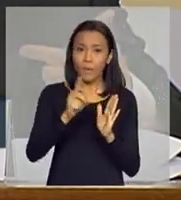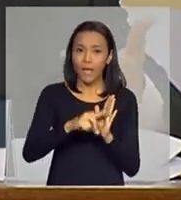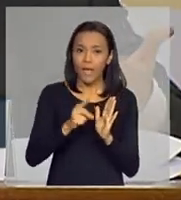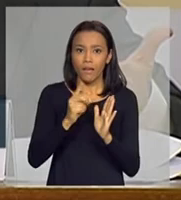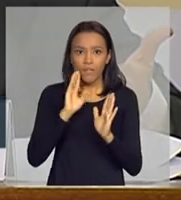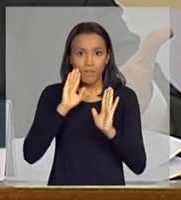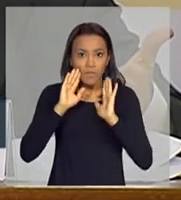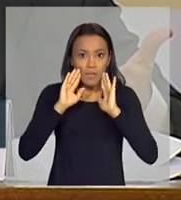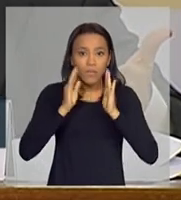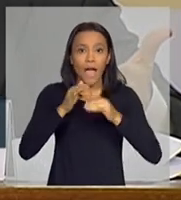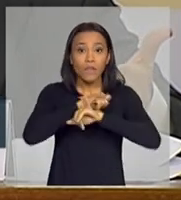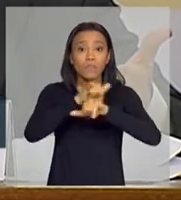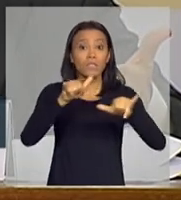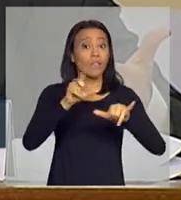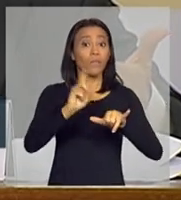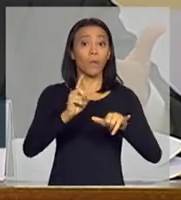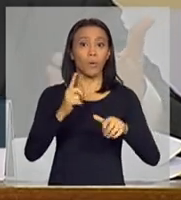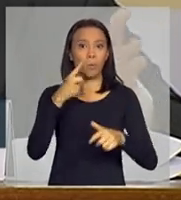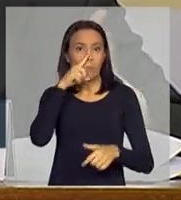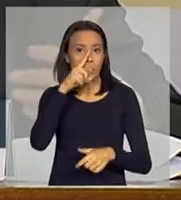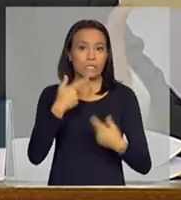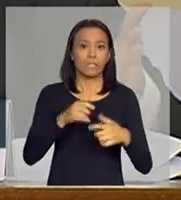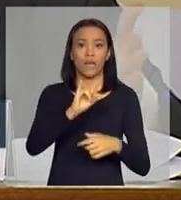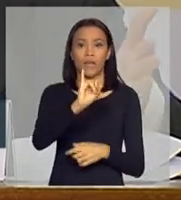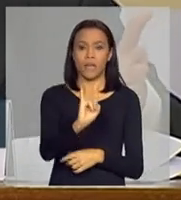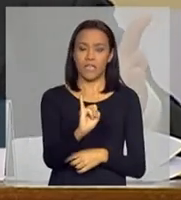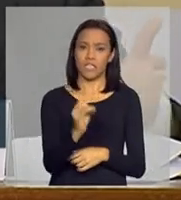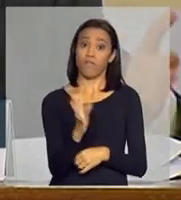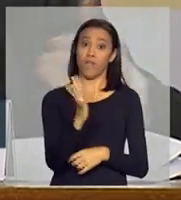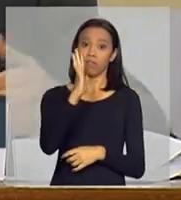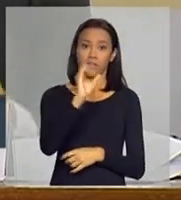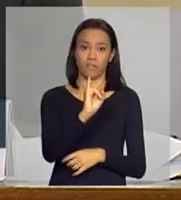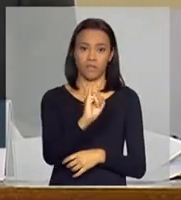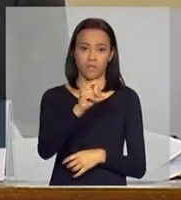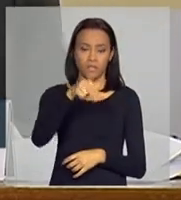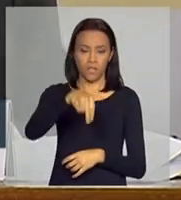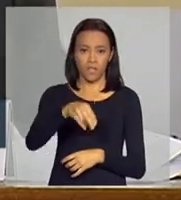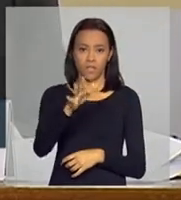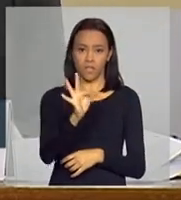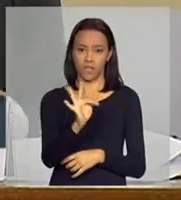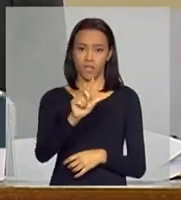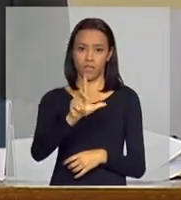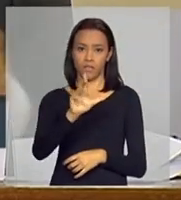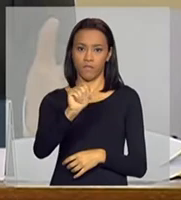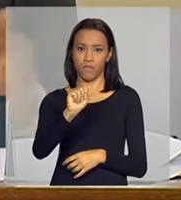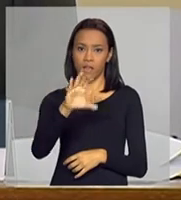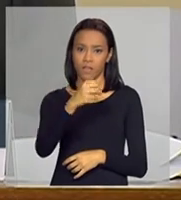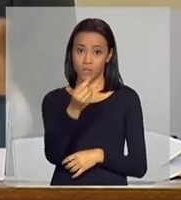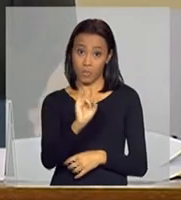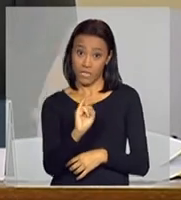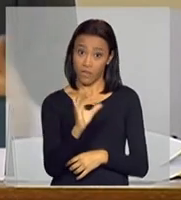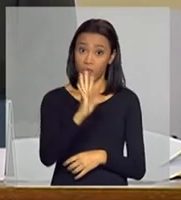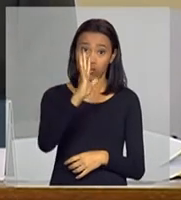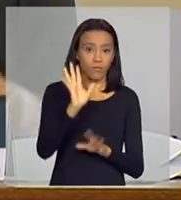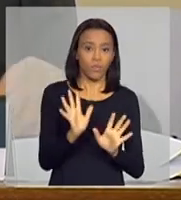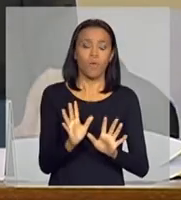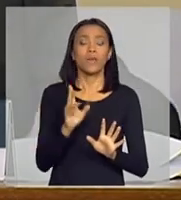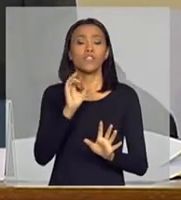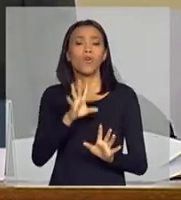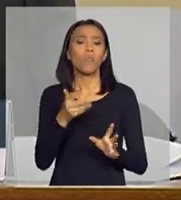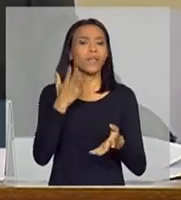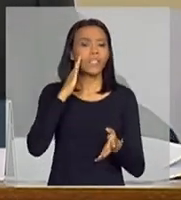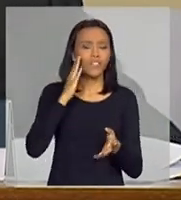É bom deixar isso claro mais é um parâmetro que nós utilizamos para definir os gastos as